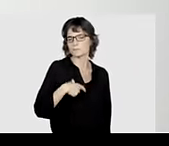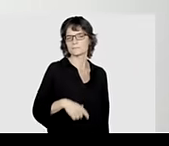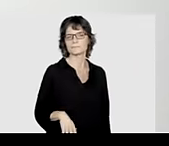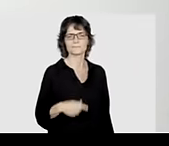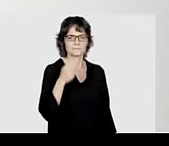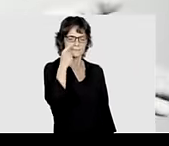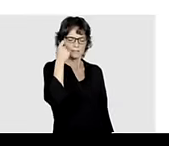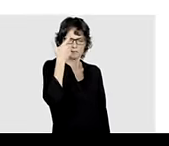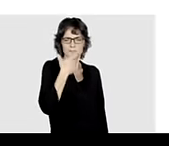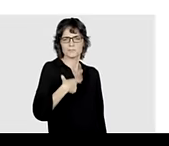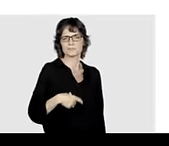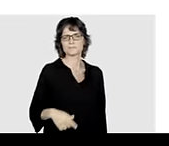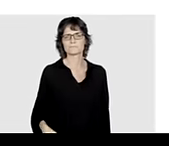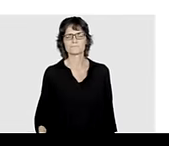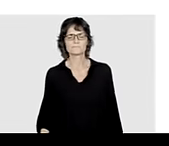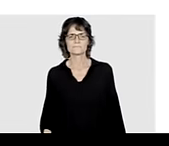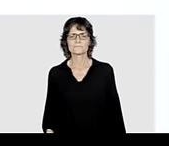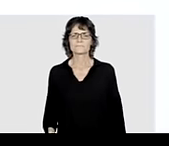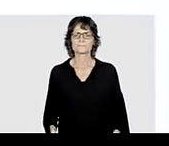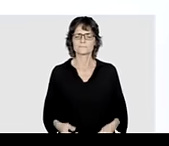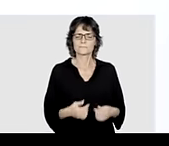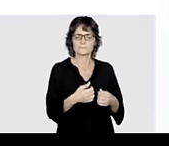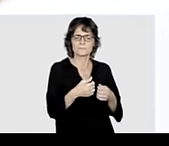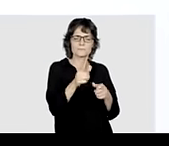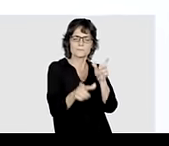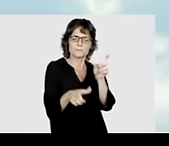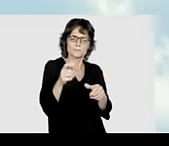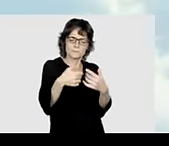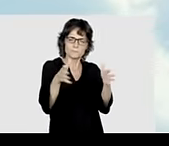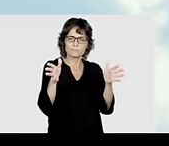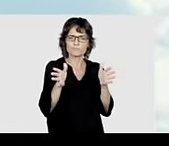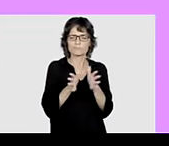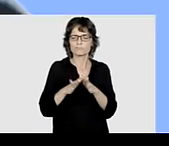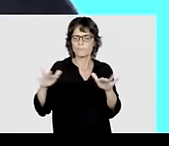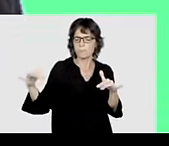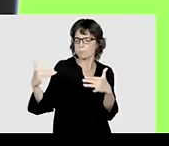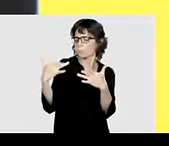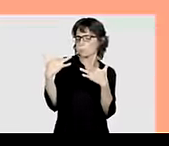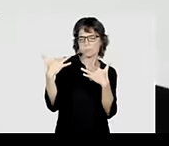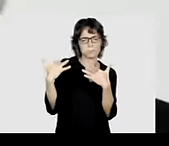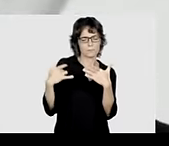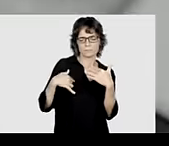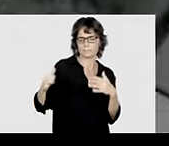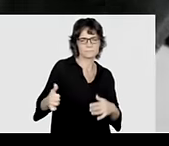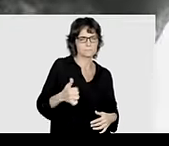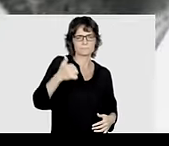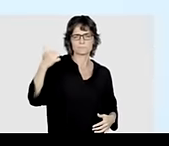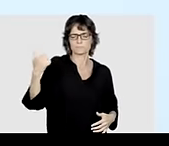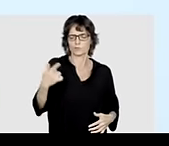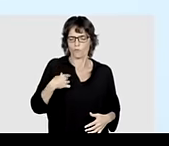Eu sou quem sou, mais do que alguém pode ver. Vou